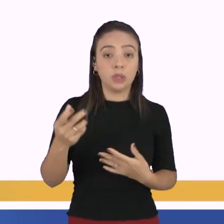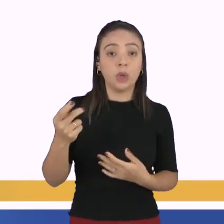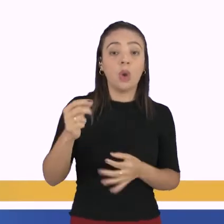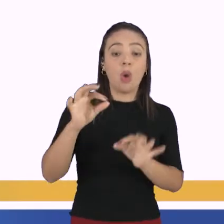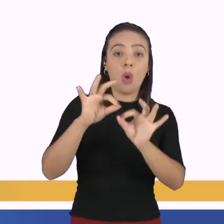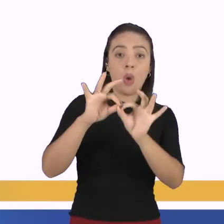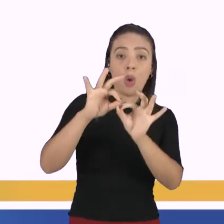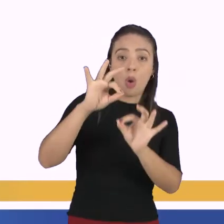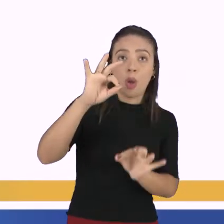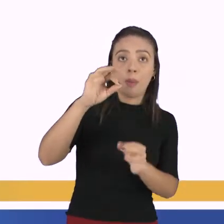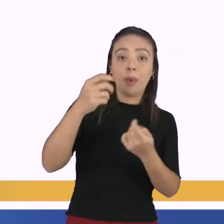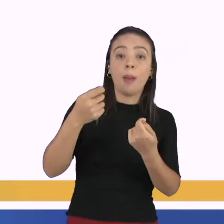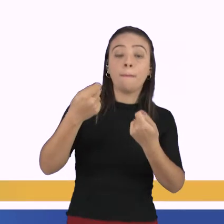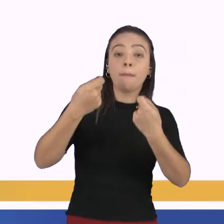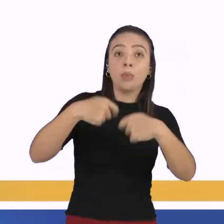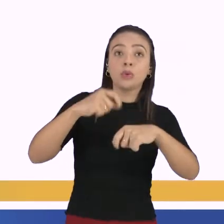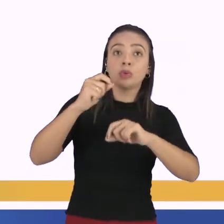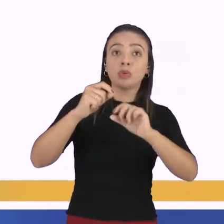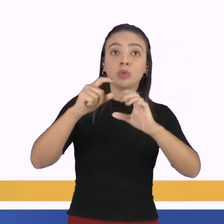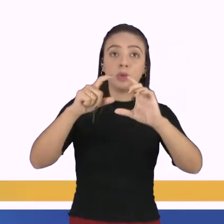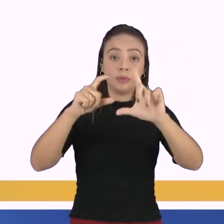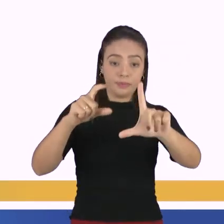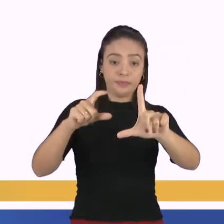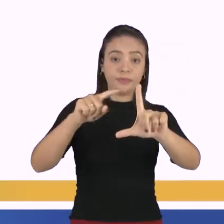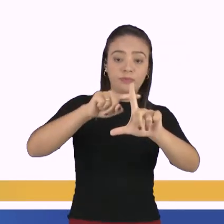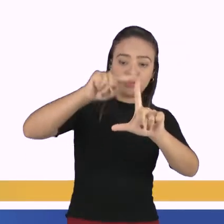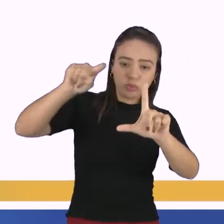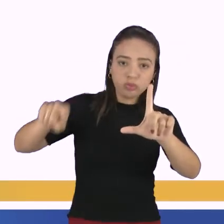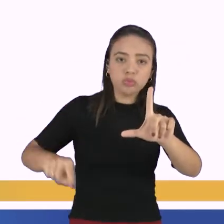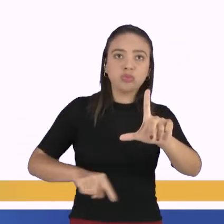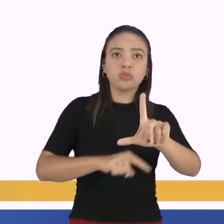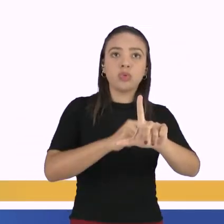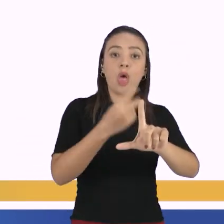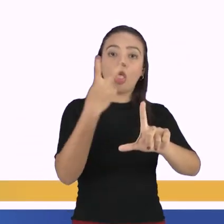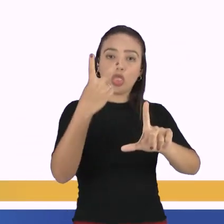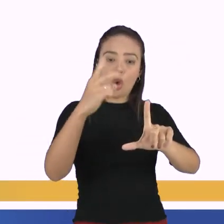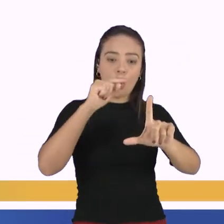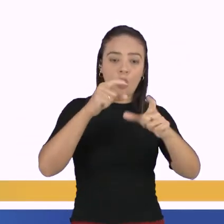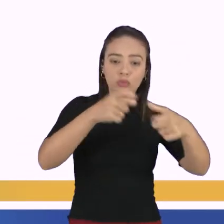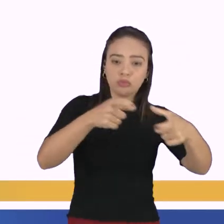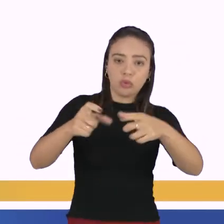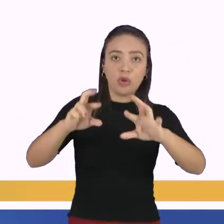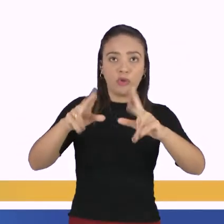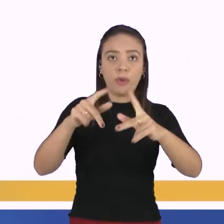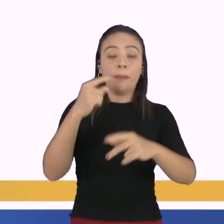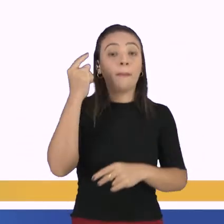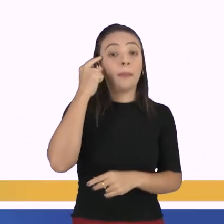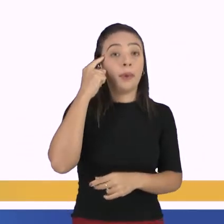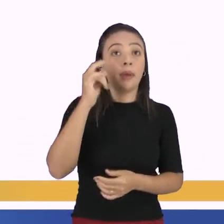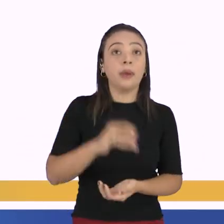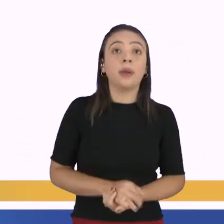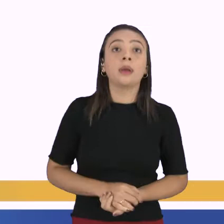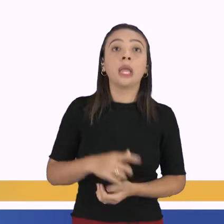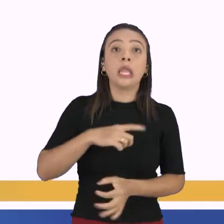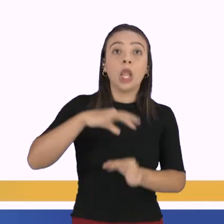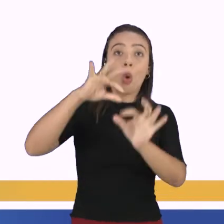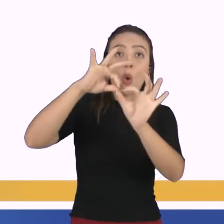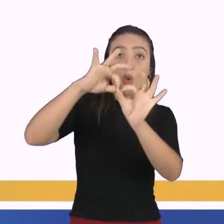elas poderão furar o círculo, a circunferência em dois pontos. Por exemplo, imagina uma reta vertical